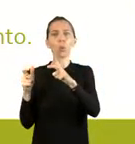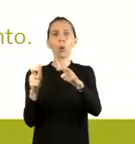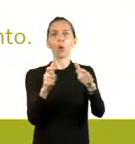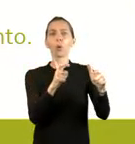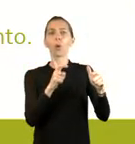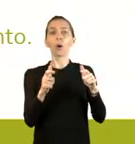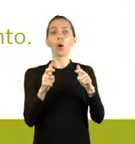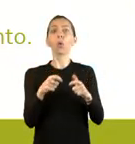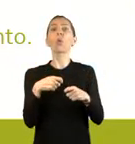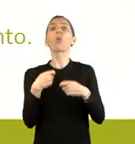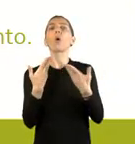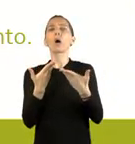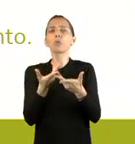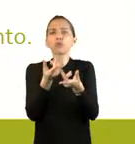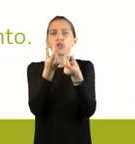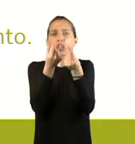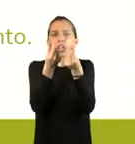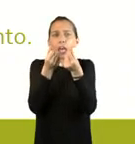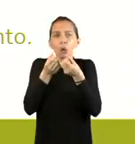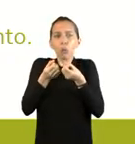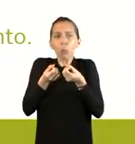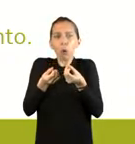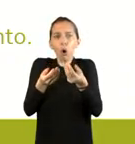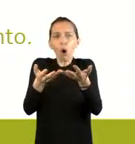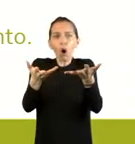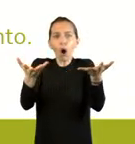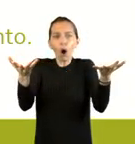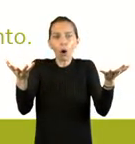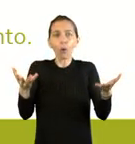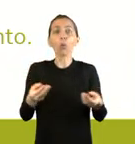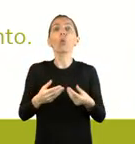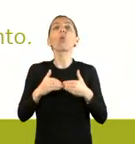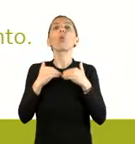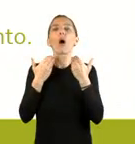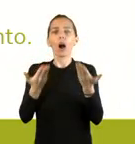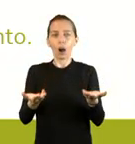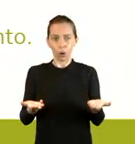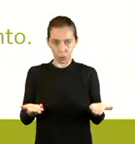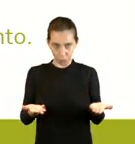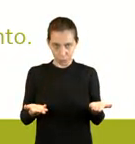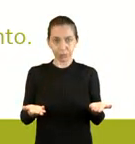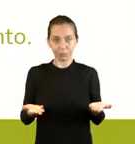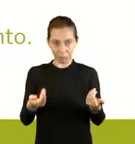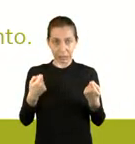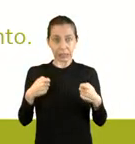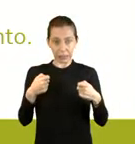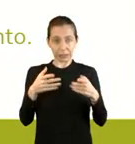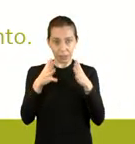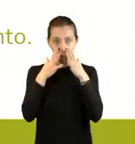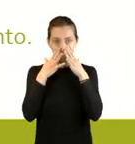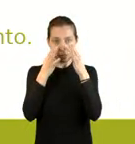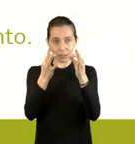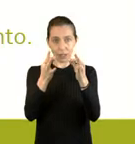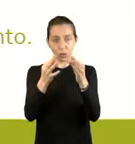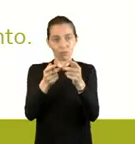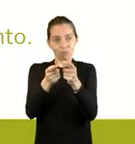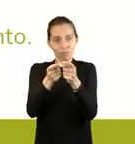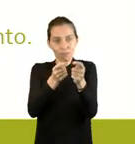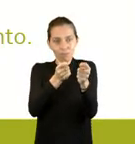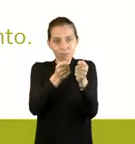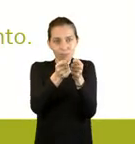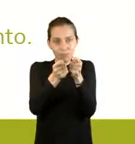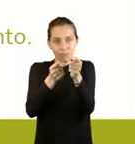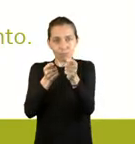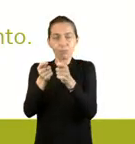problemas financeiros, aonde você está deixando o seu dinheiro ir embora. Né? Então, controle. Como que eu vou